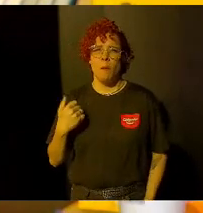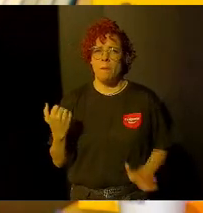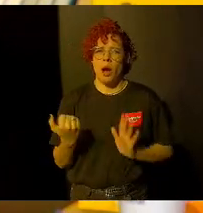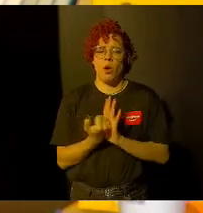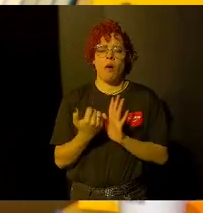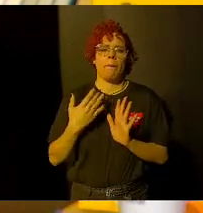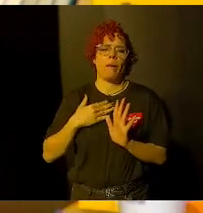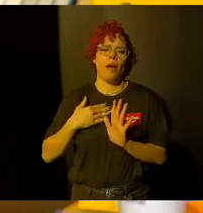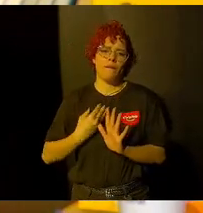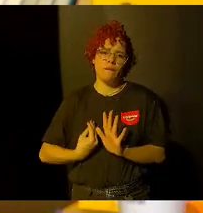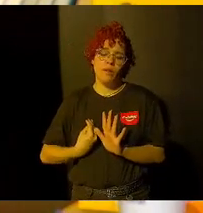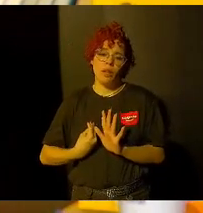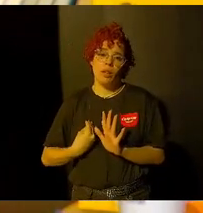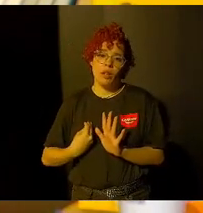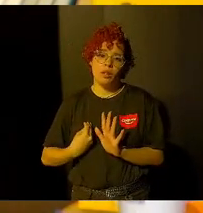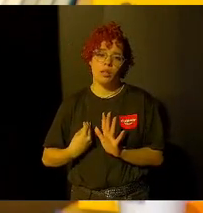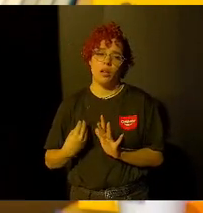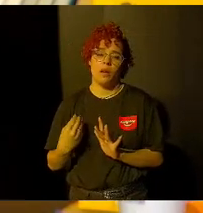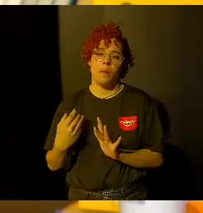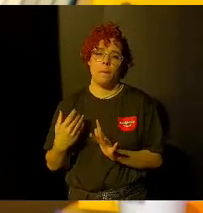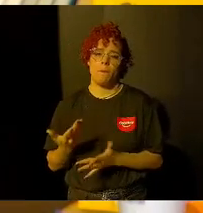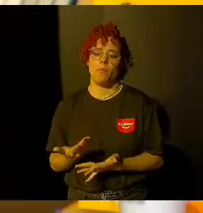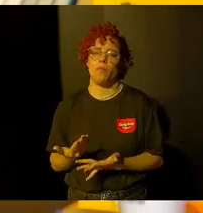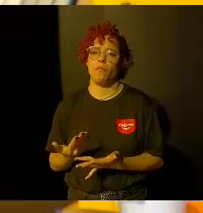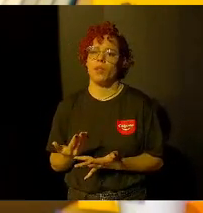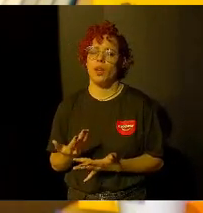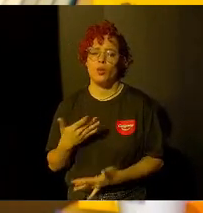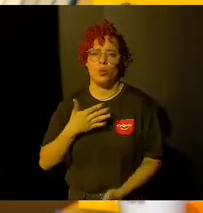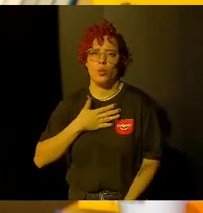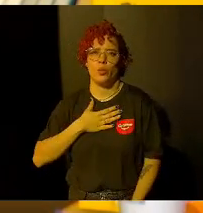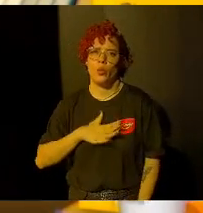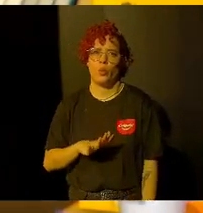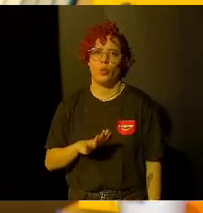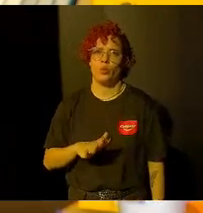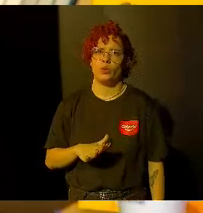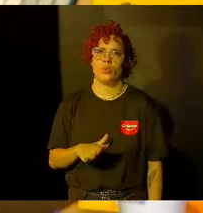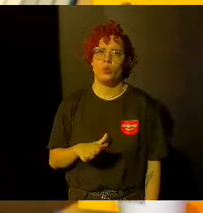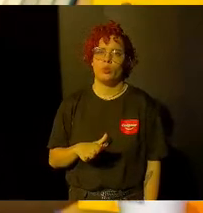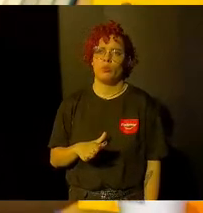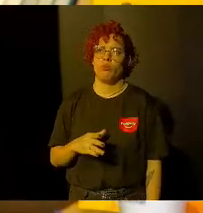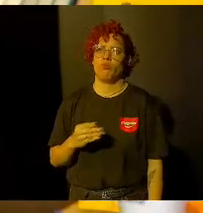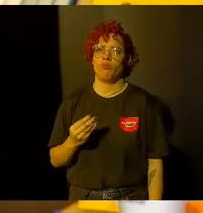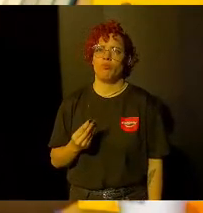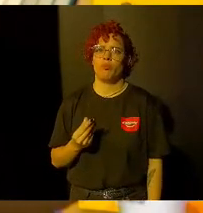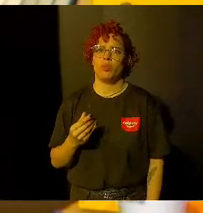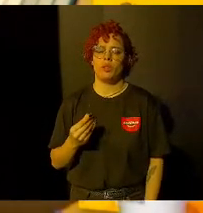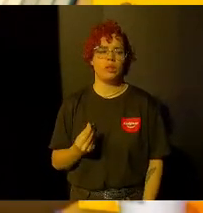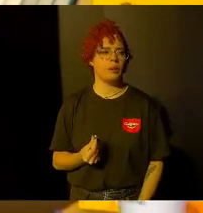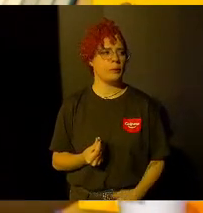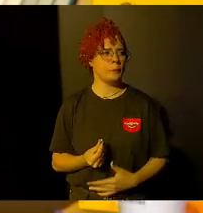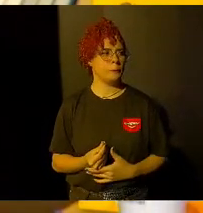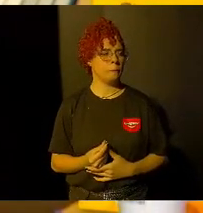eu não gosto de fórmulas nem de